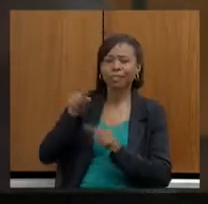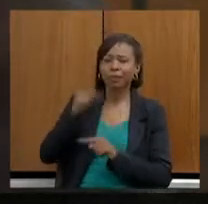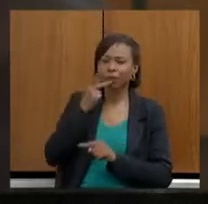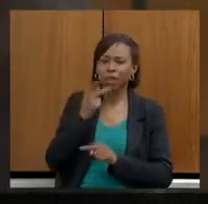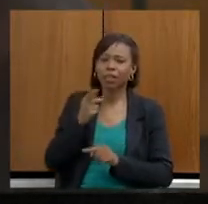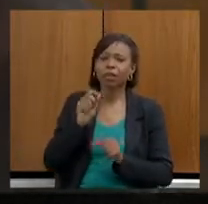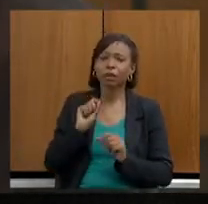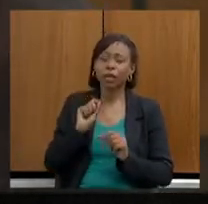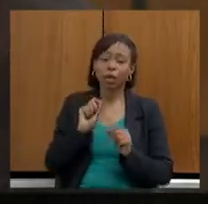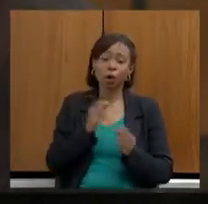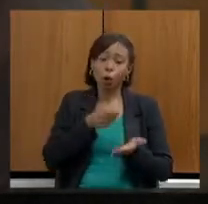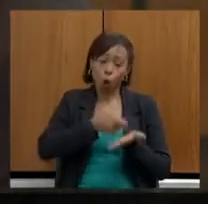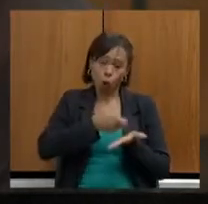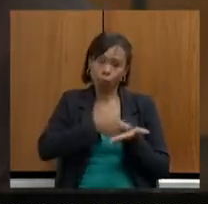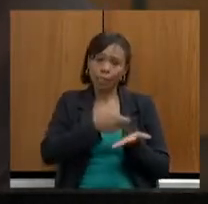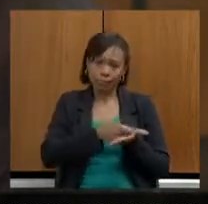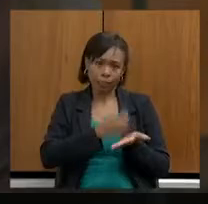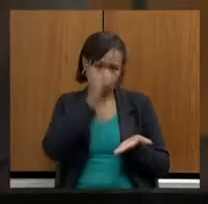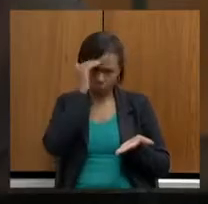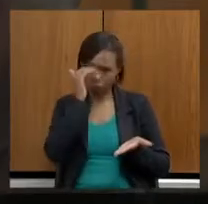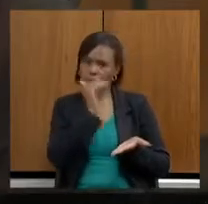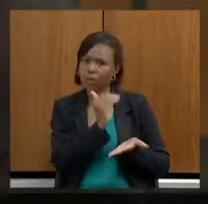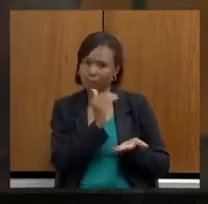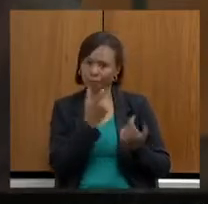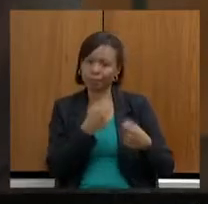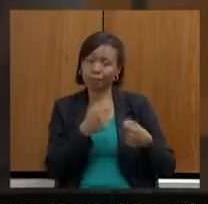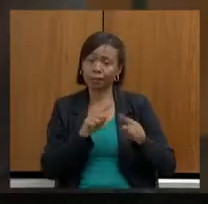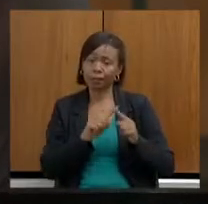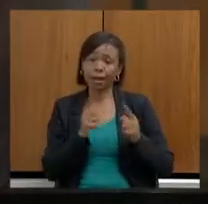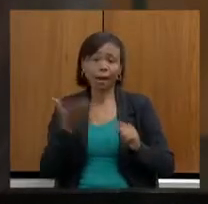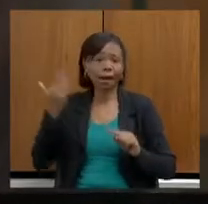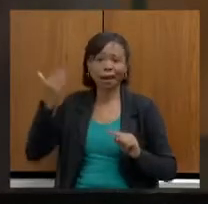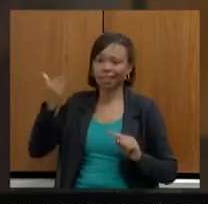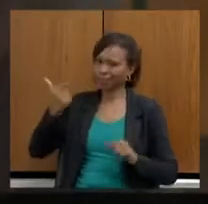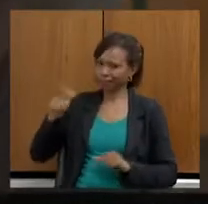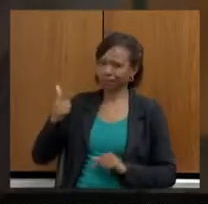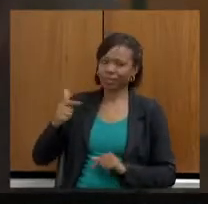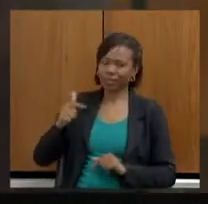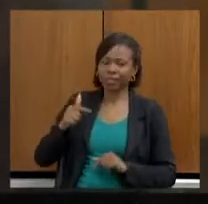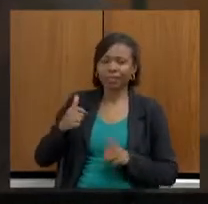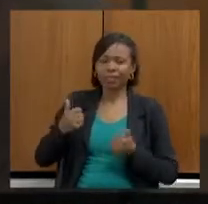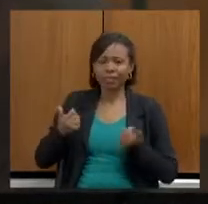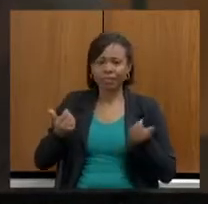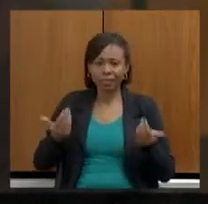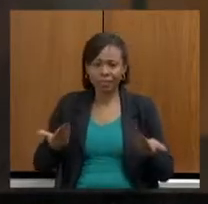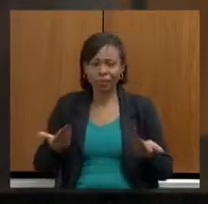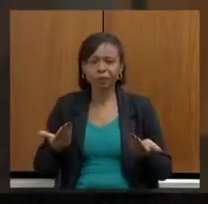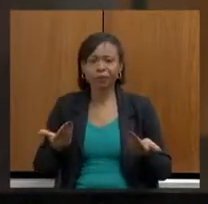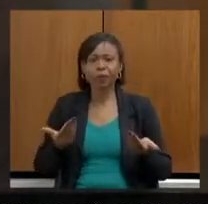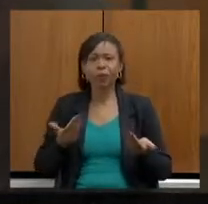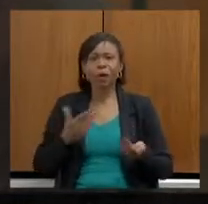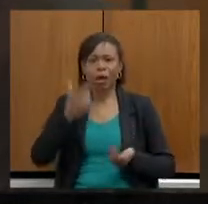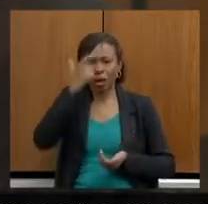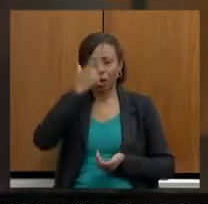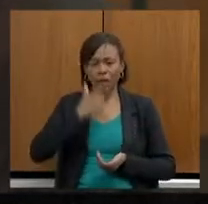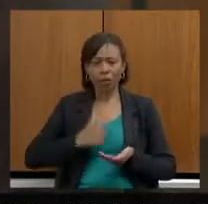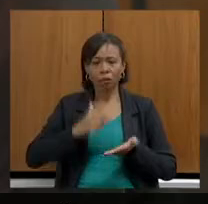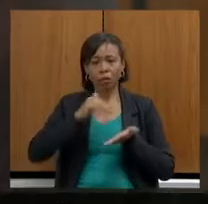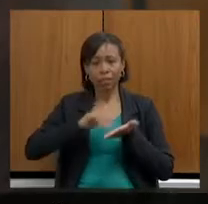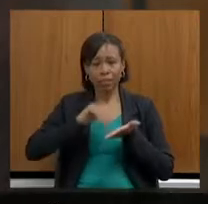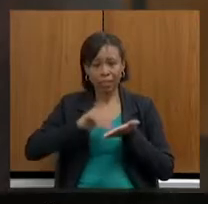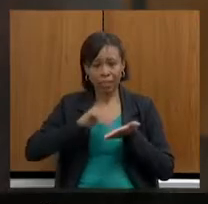cumpriu necessário né obrigação mas que muitas vezes não havia sido feito então fica como secretária de educação